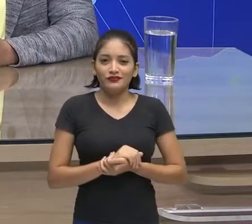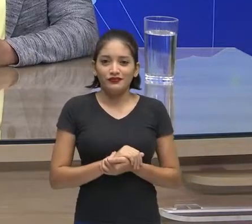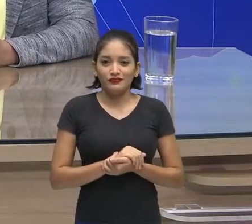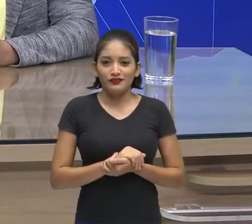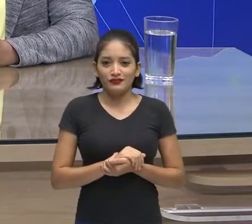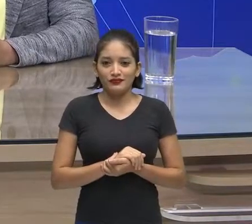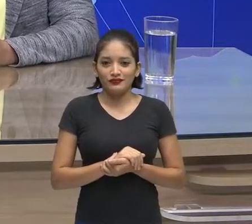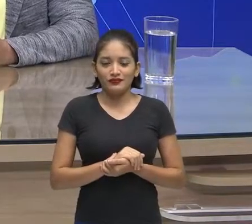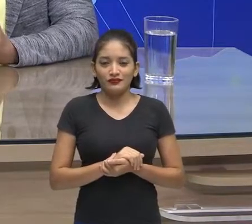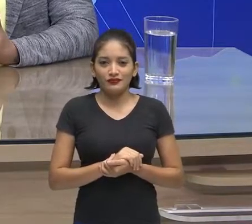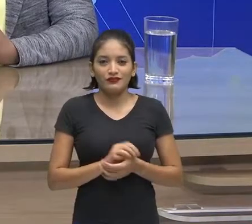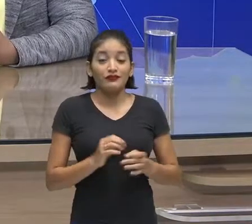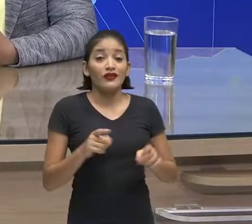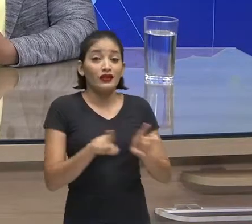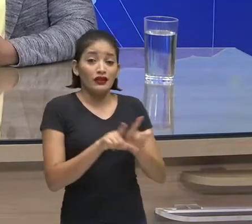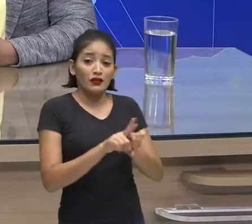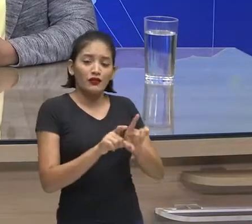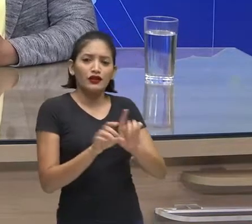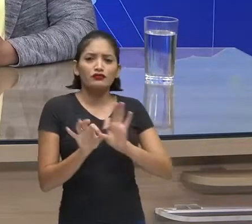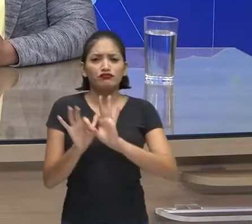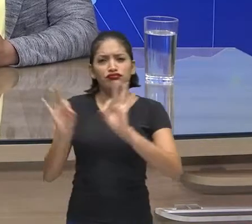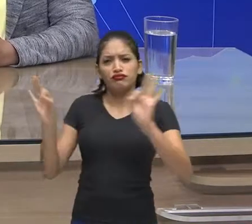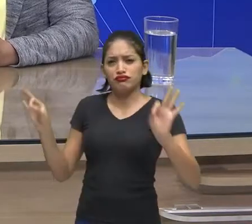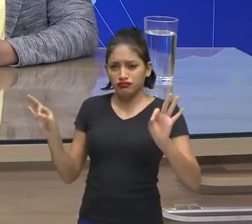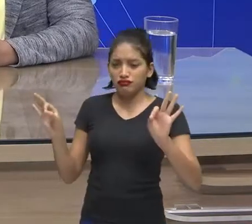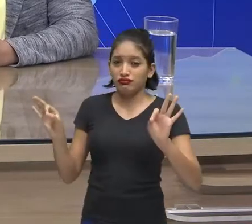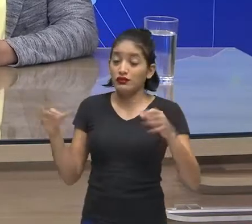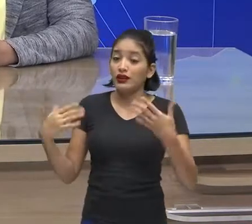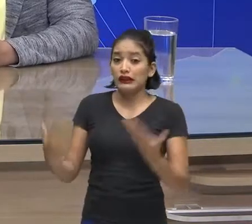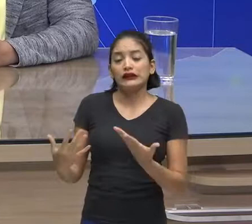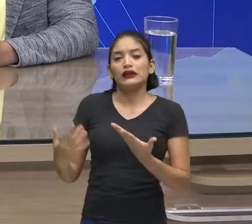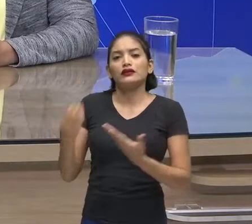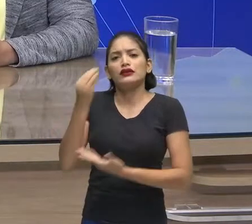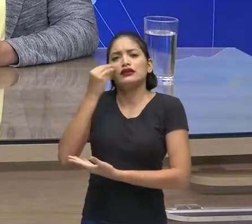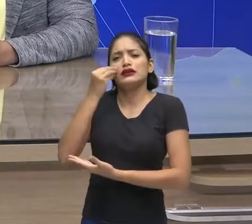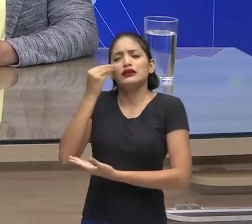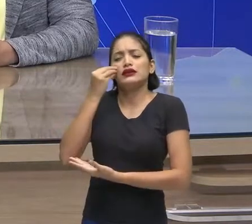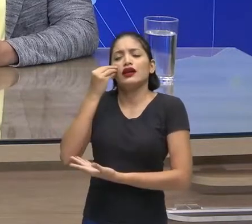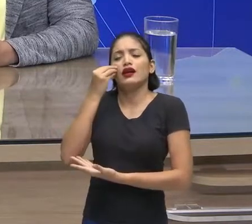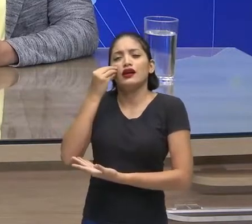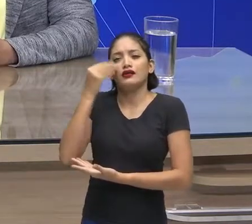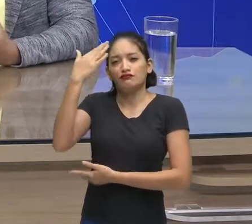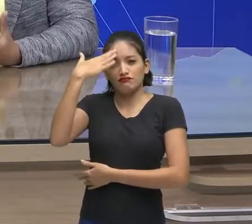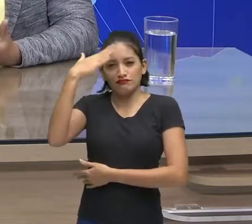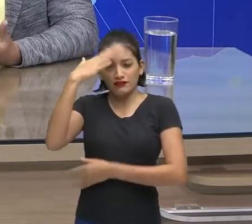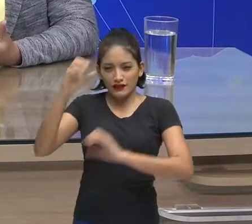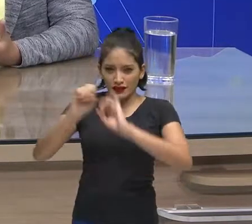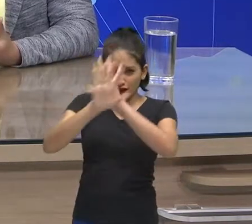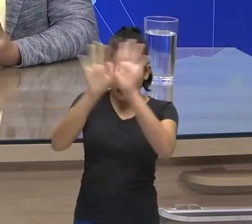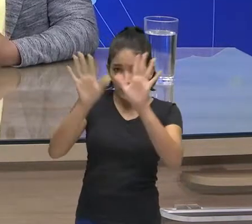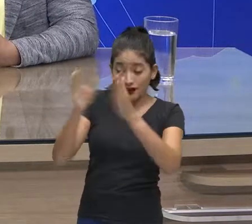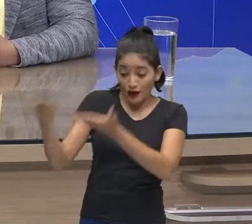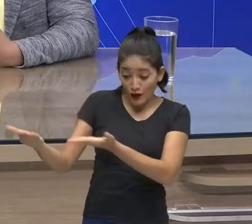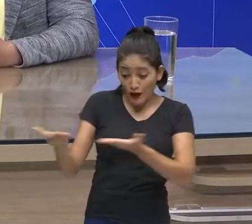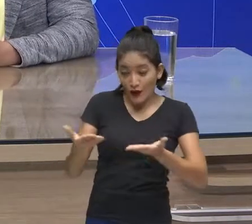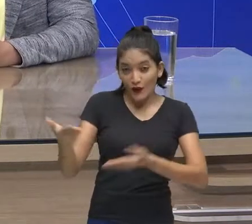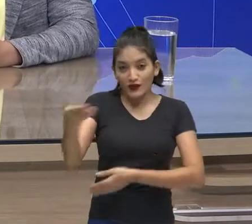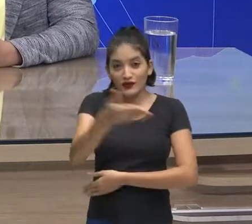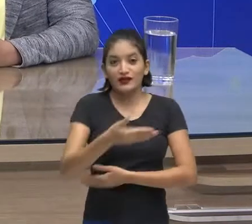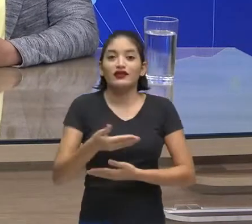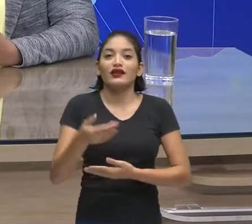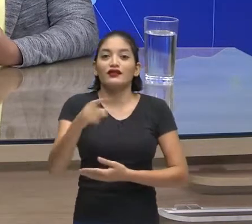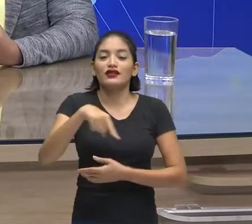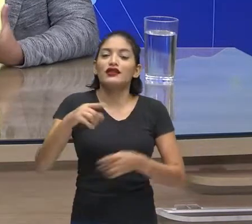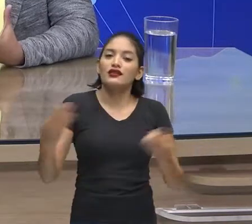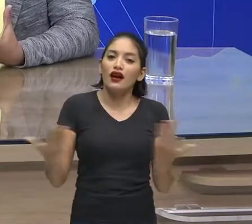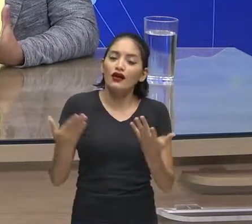Também estou ótimo. É nessa perspectiva de tentarmos entender como a gente está, que a gente convida vocês a esse diálogo, né?